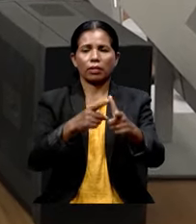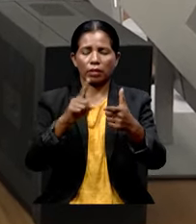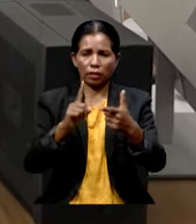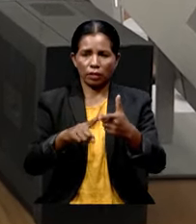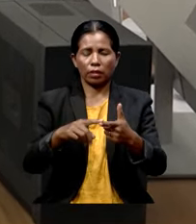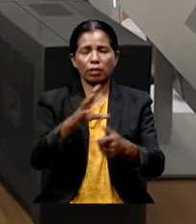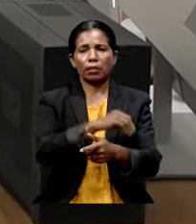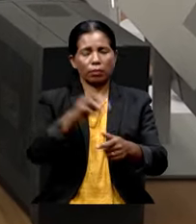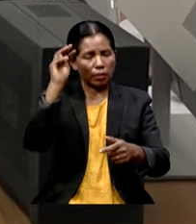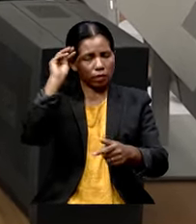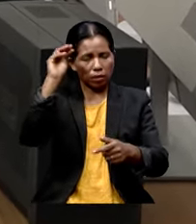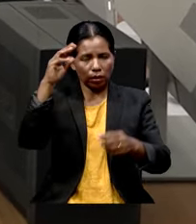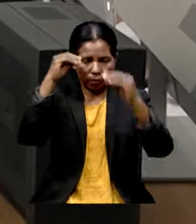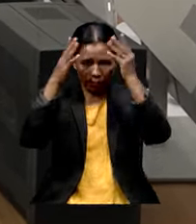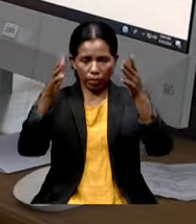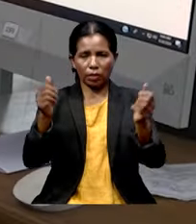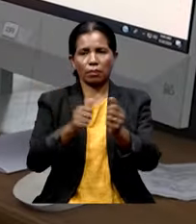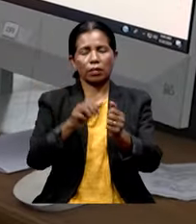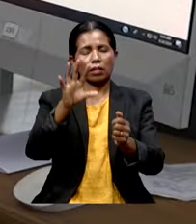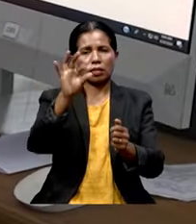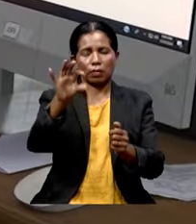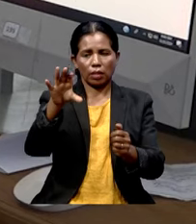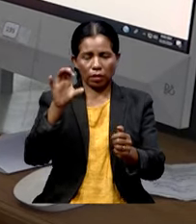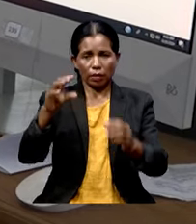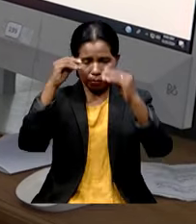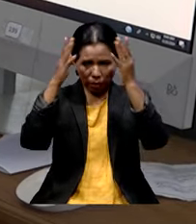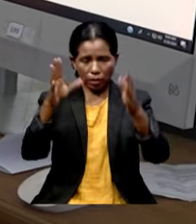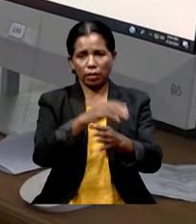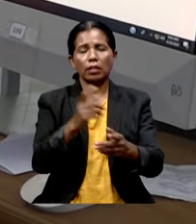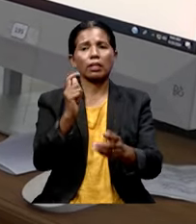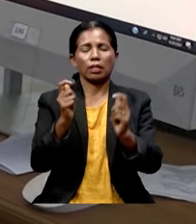diploma ministerial ba professor Atos Cira recém, mas que professor Nebelio